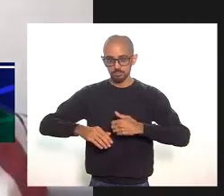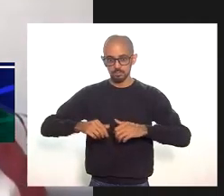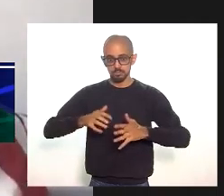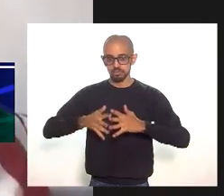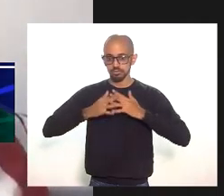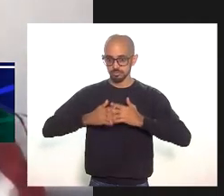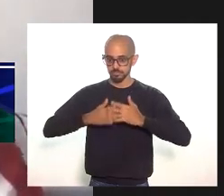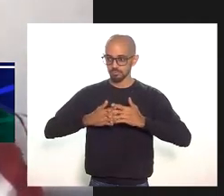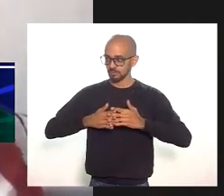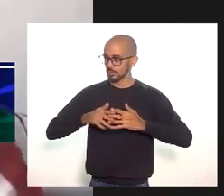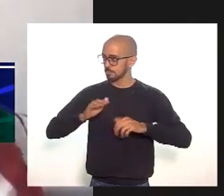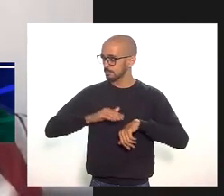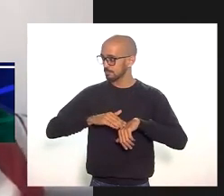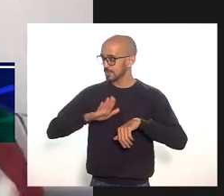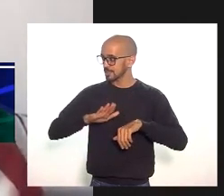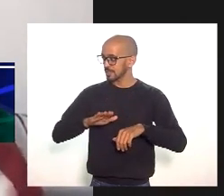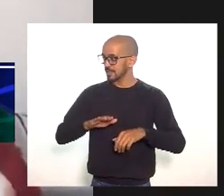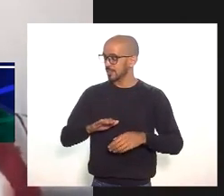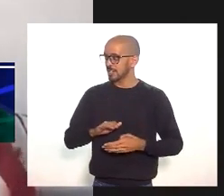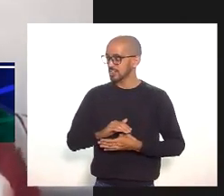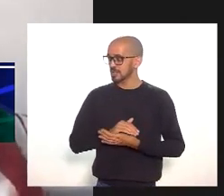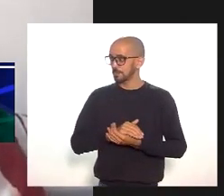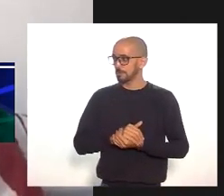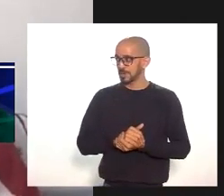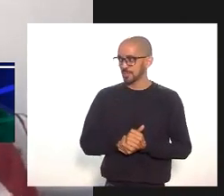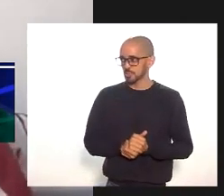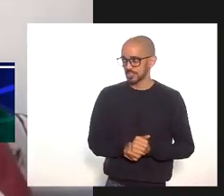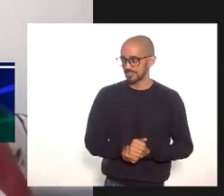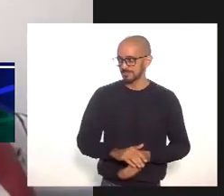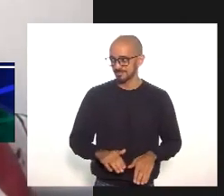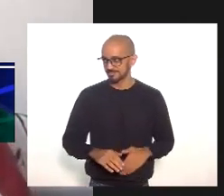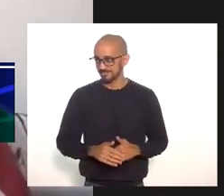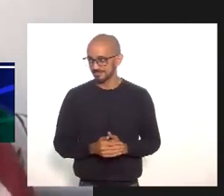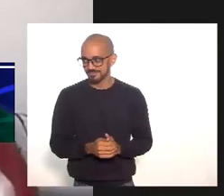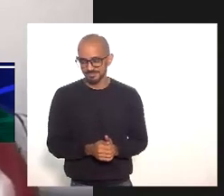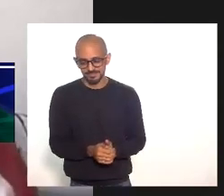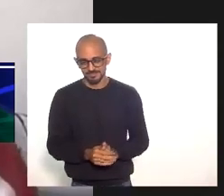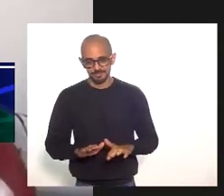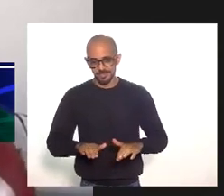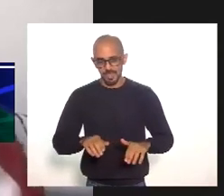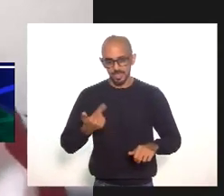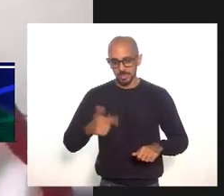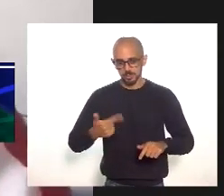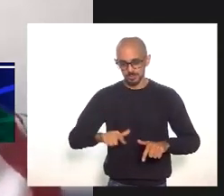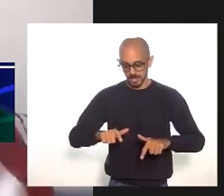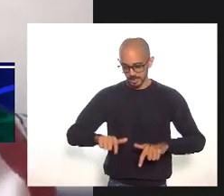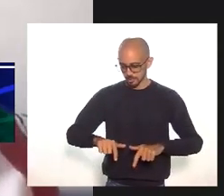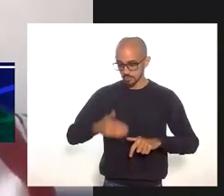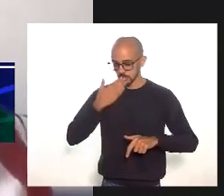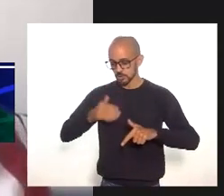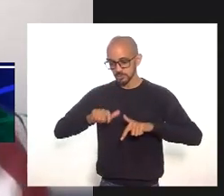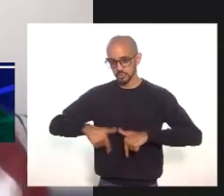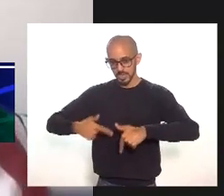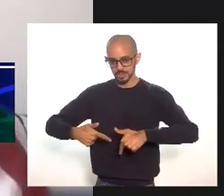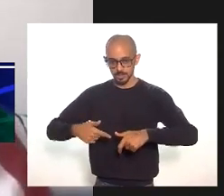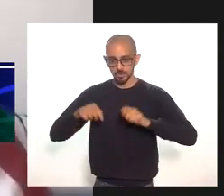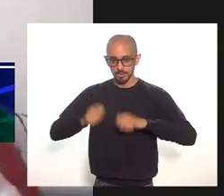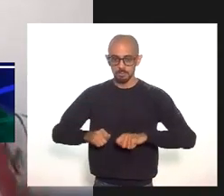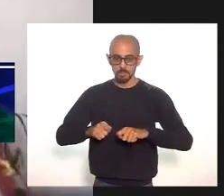mundo porque não houve qualquer tipo de ação que pudesse tornar o